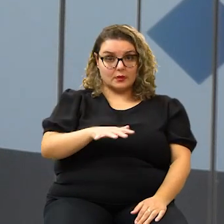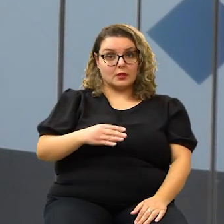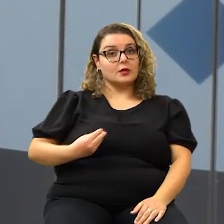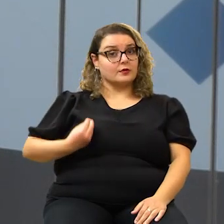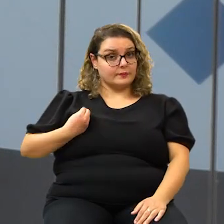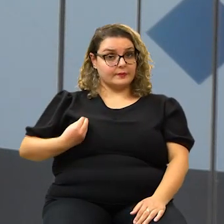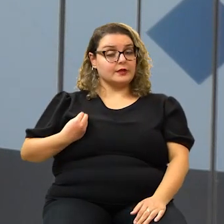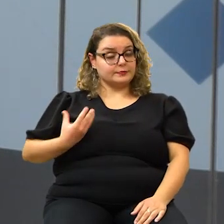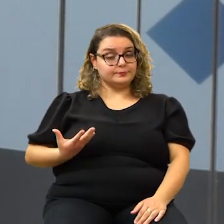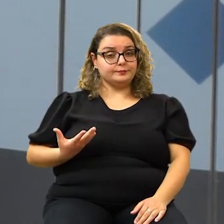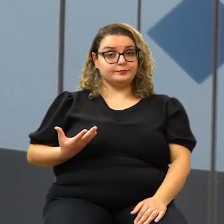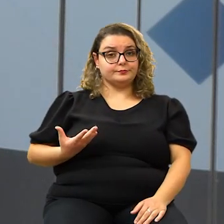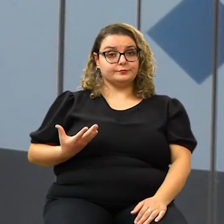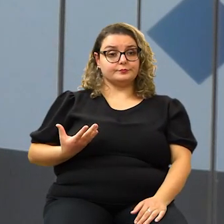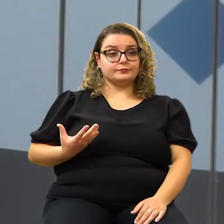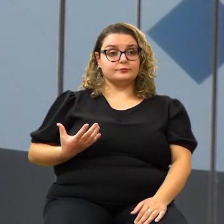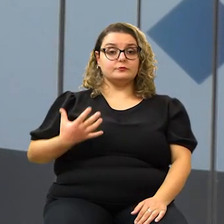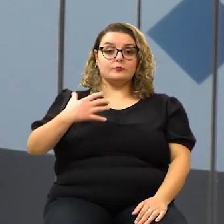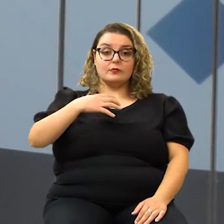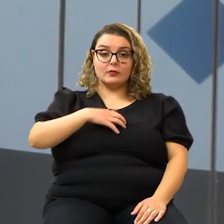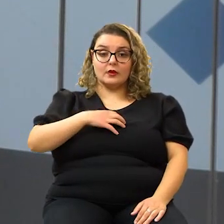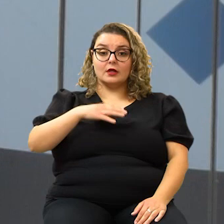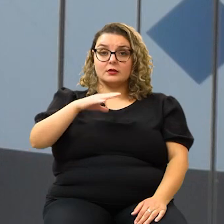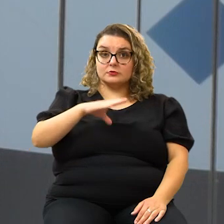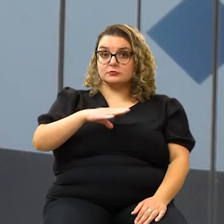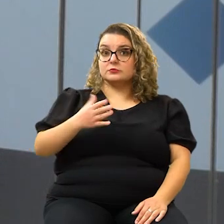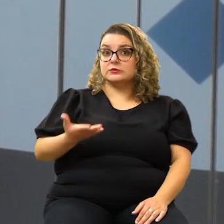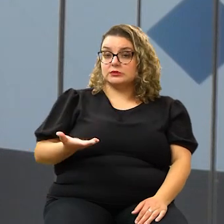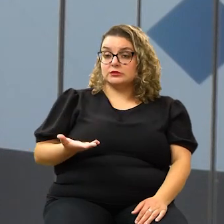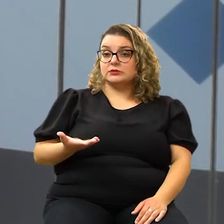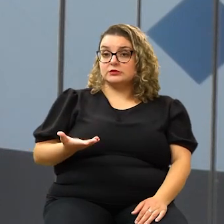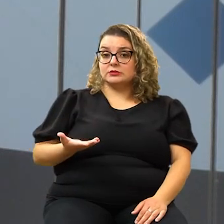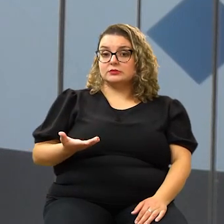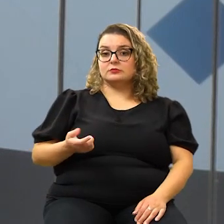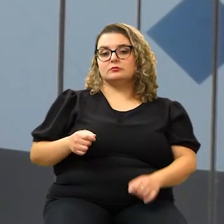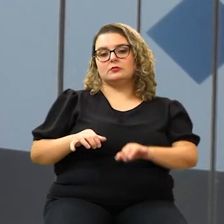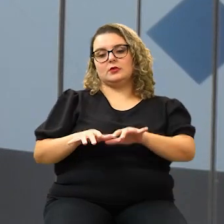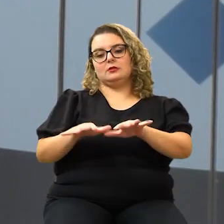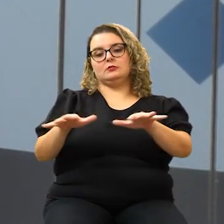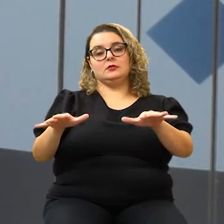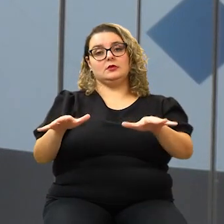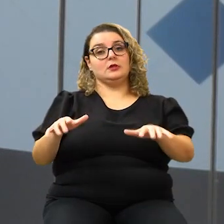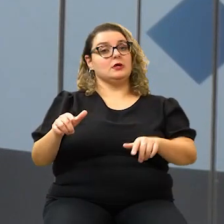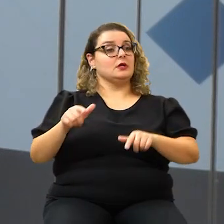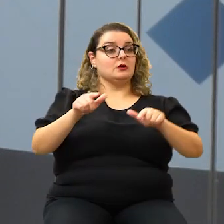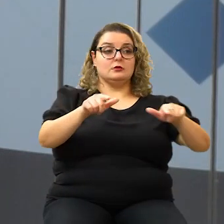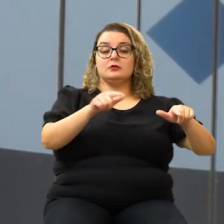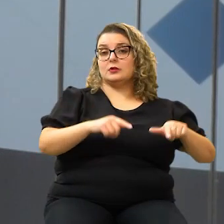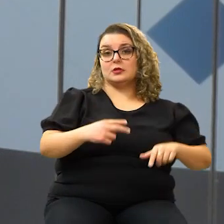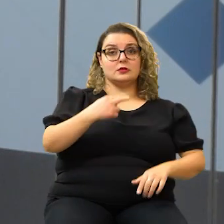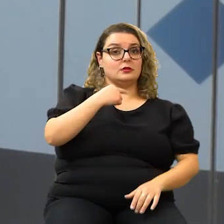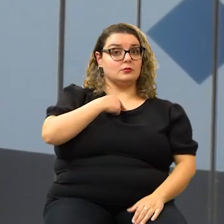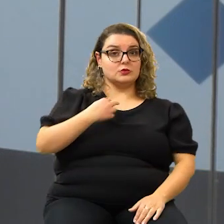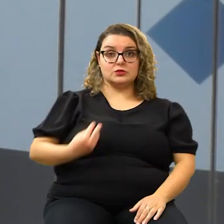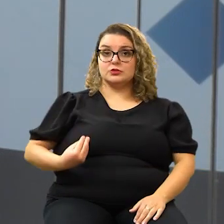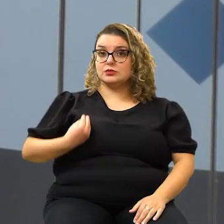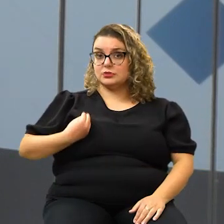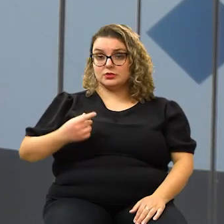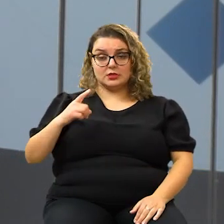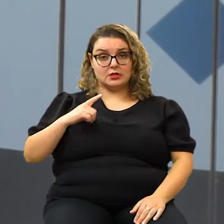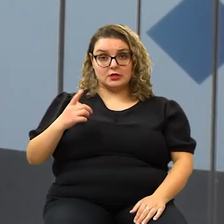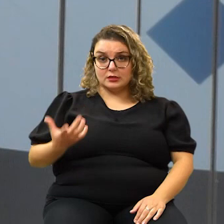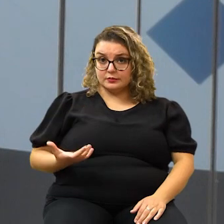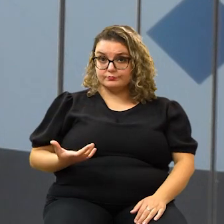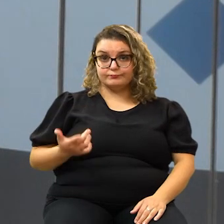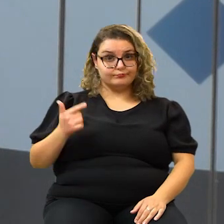habitando, né? De forma que as cidades foram se espraiando em áreas onde não deveriam ter pessoas, né? E a gente